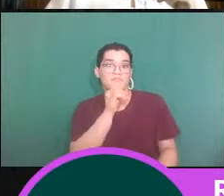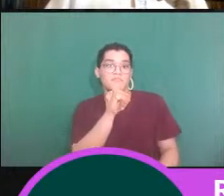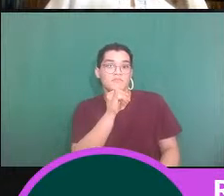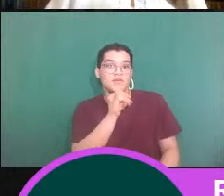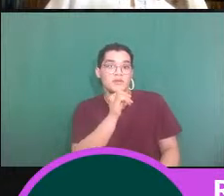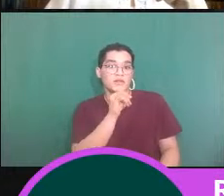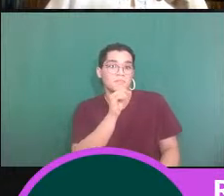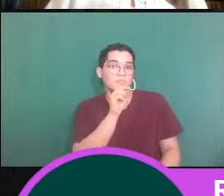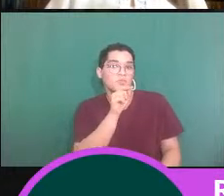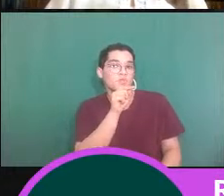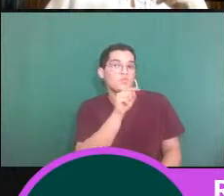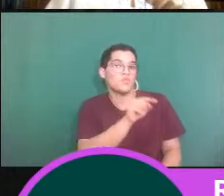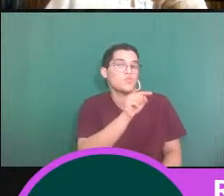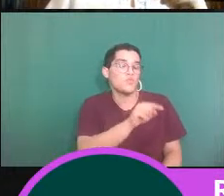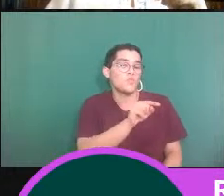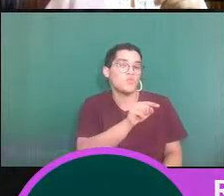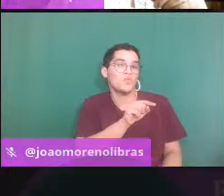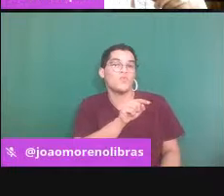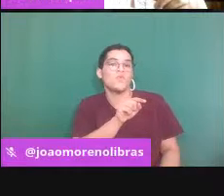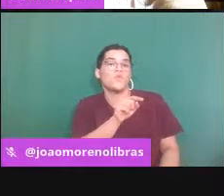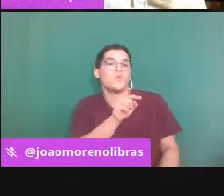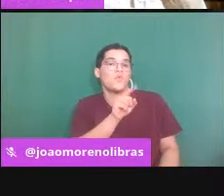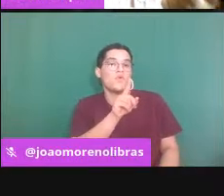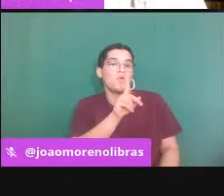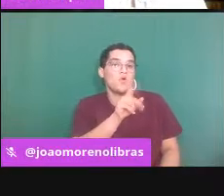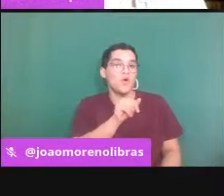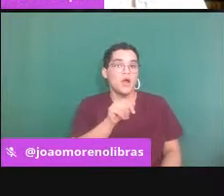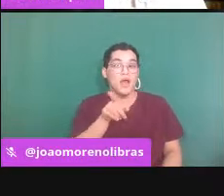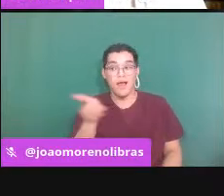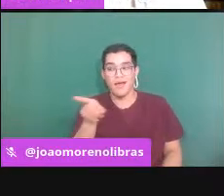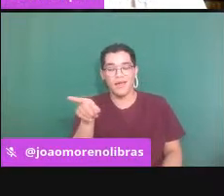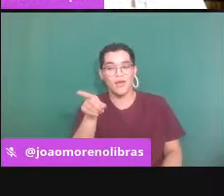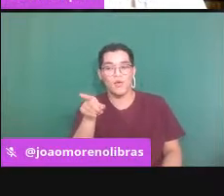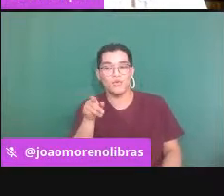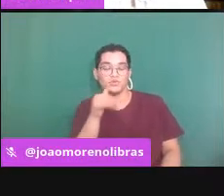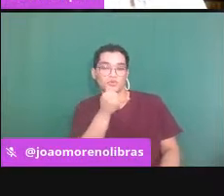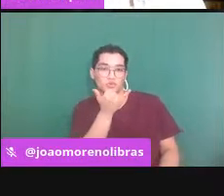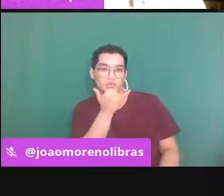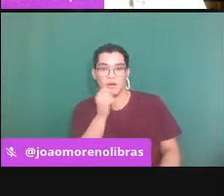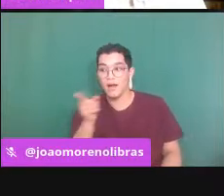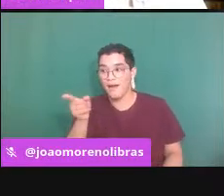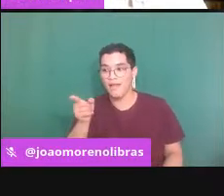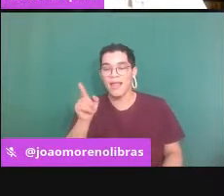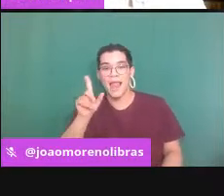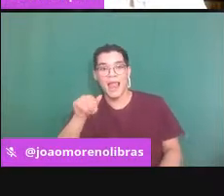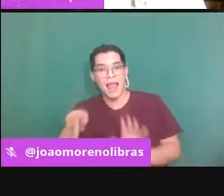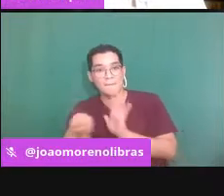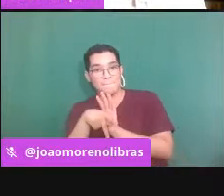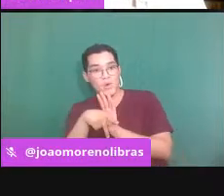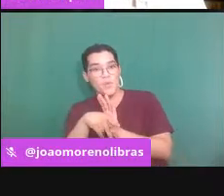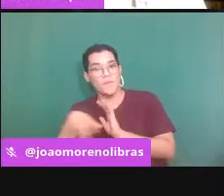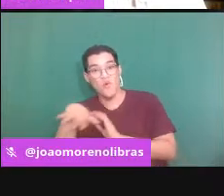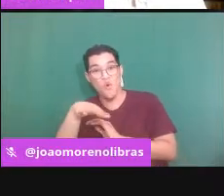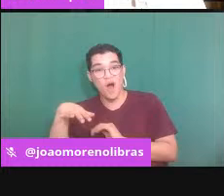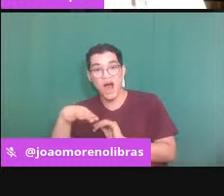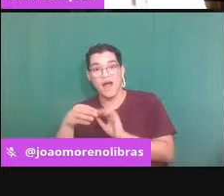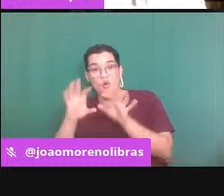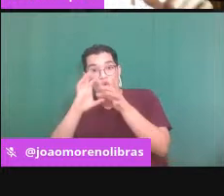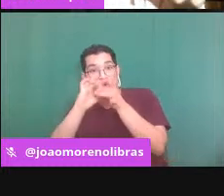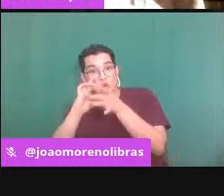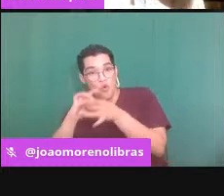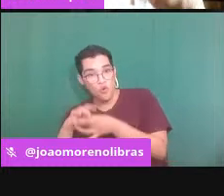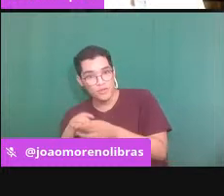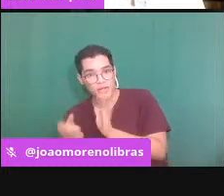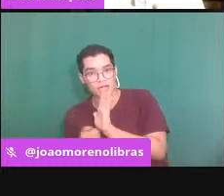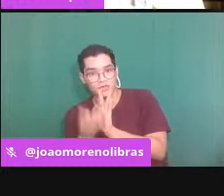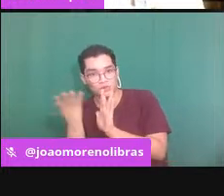textual ela é uma teoria da produção contextual de sentidos, e deve fundar-se na análise do texto concreto.